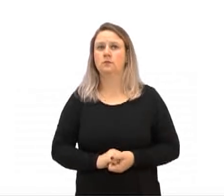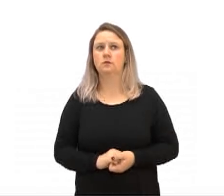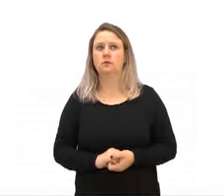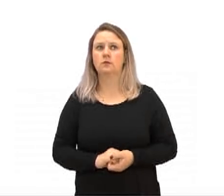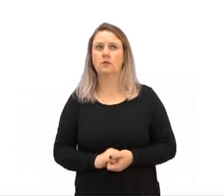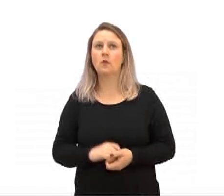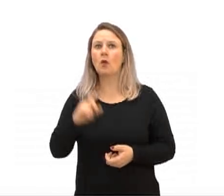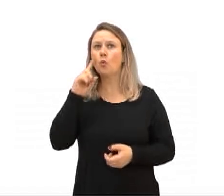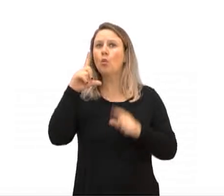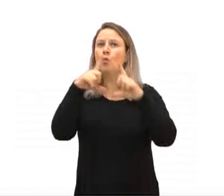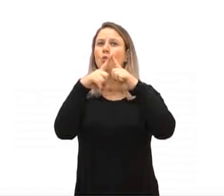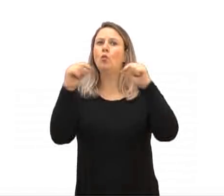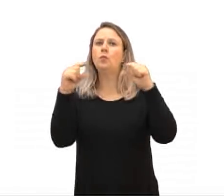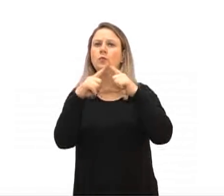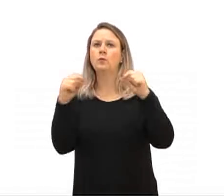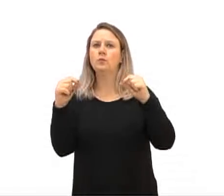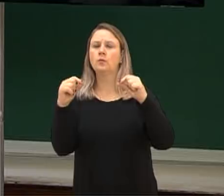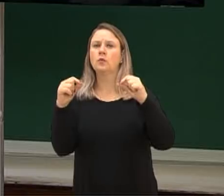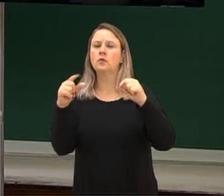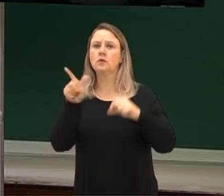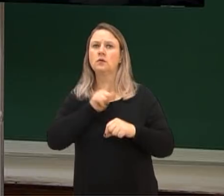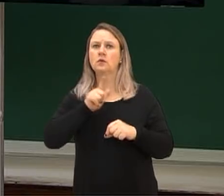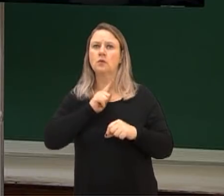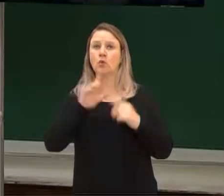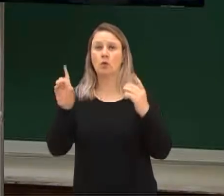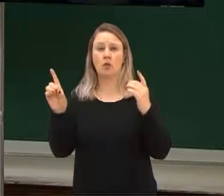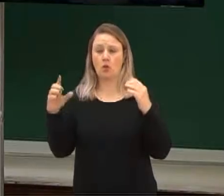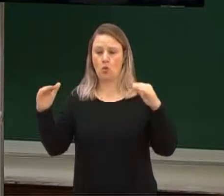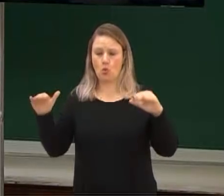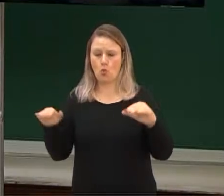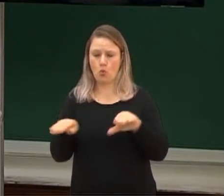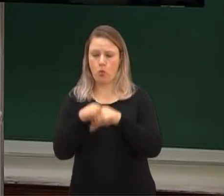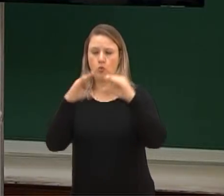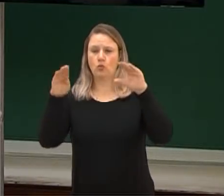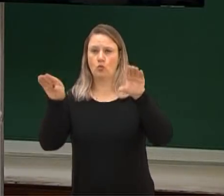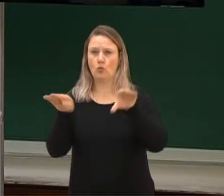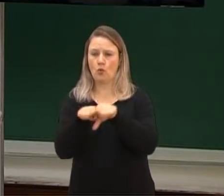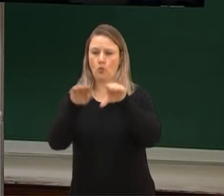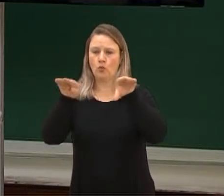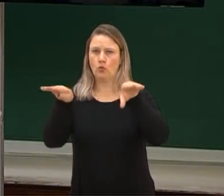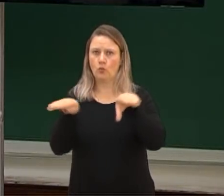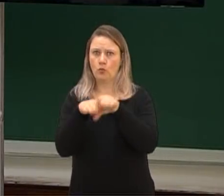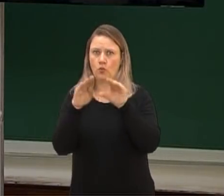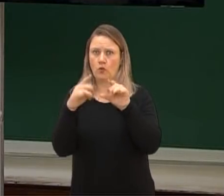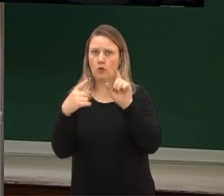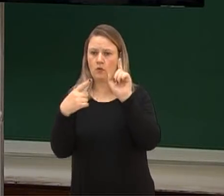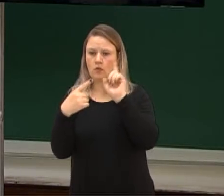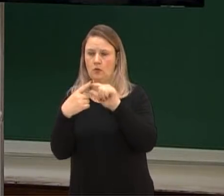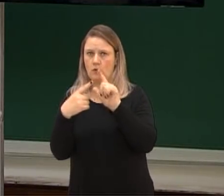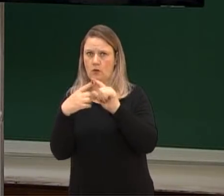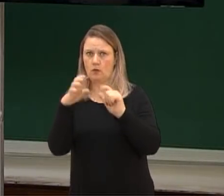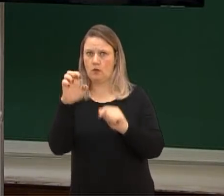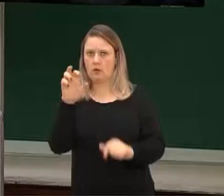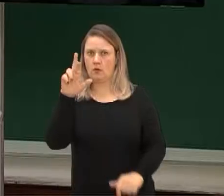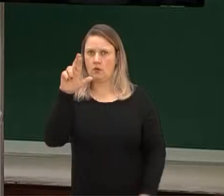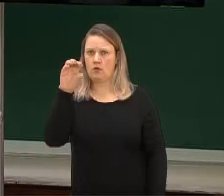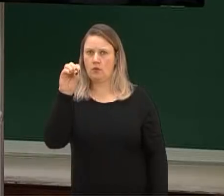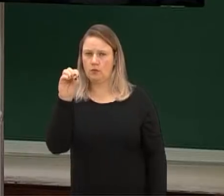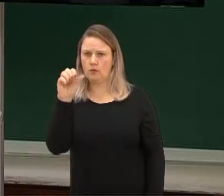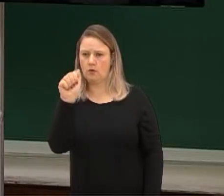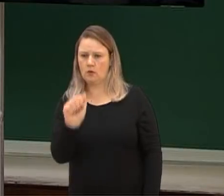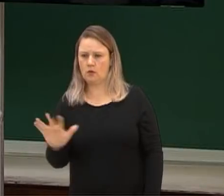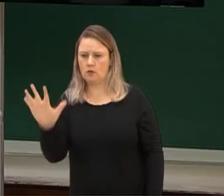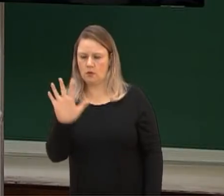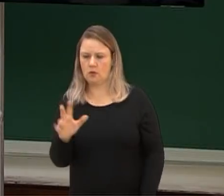bem aonde o Japão está aqui, ó, é o encontro de duas placas tectônicas importantes, que é a placa euroasiática e a placa